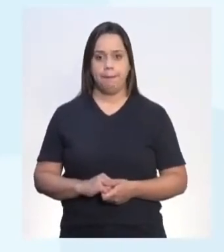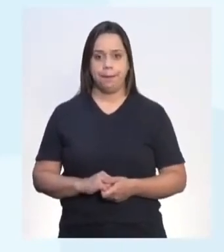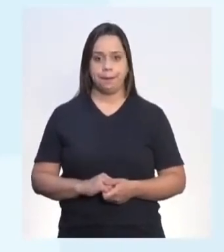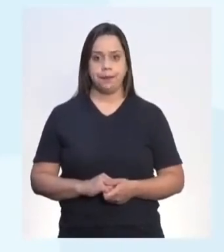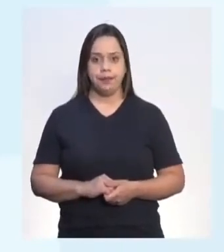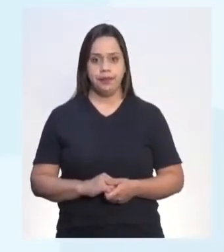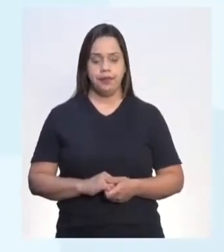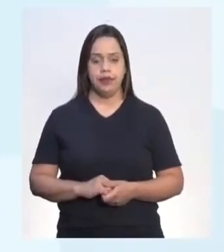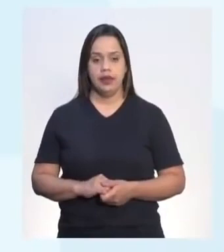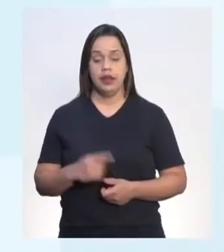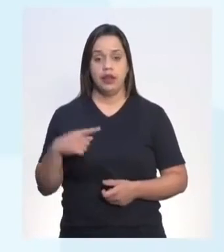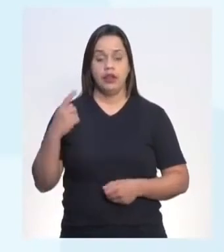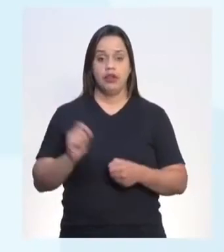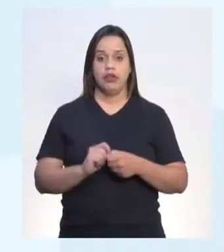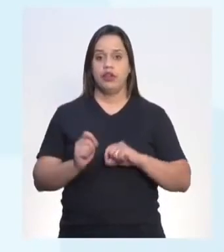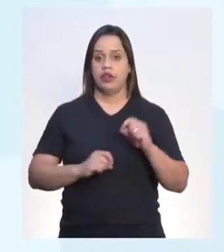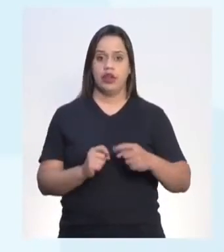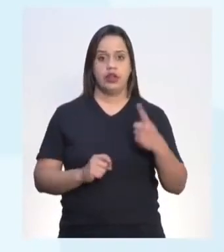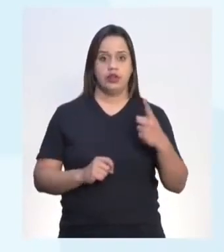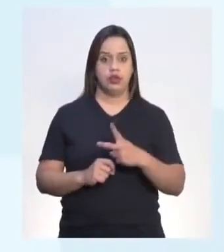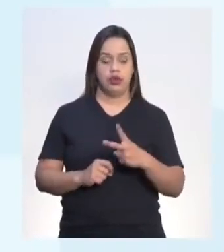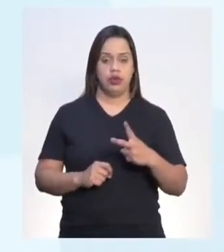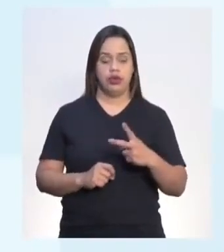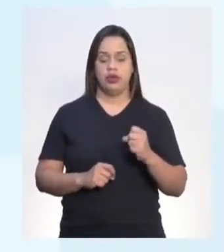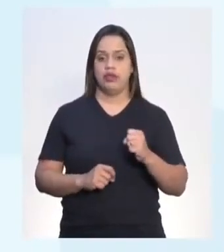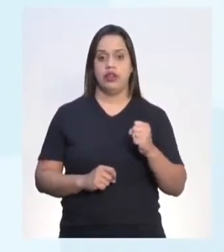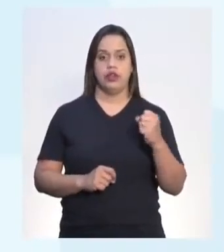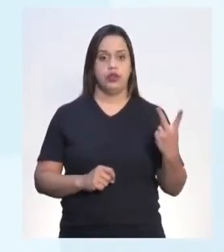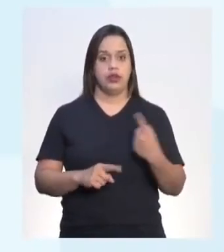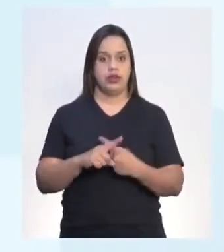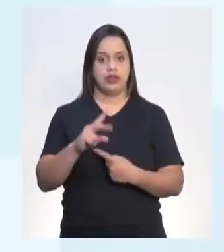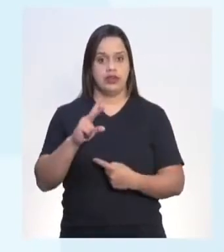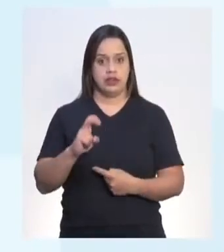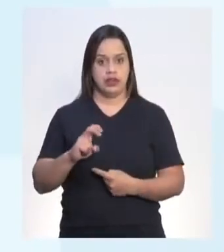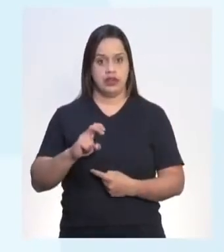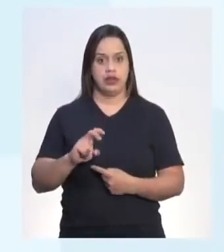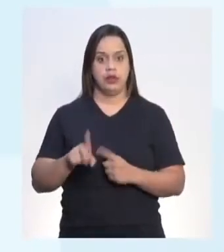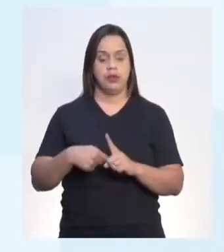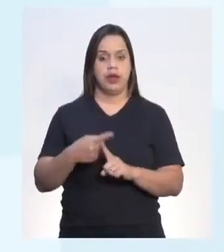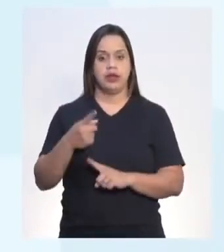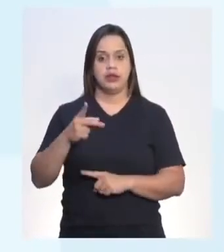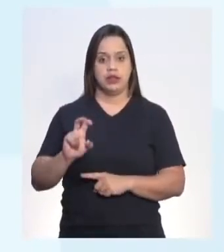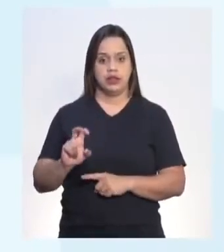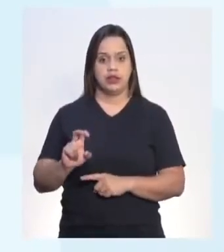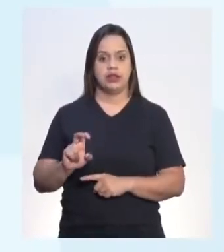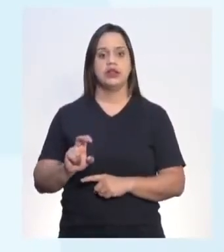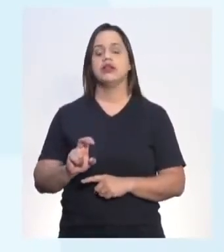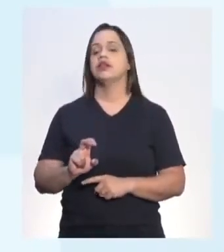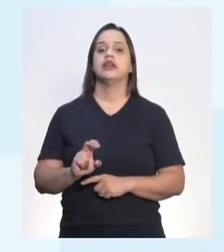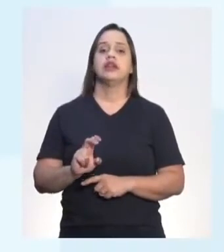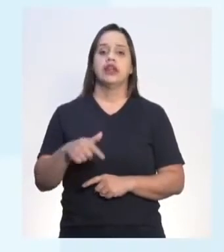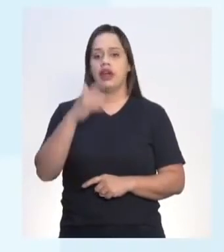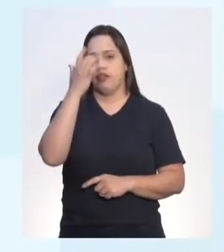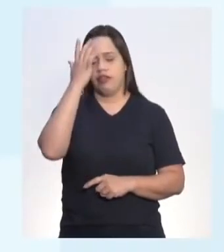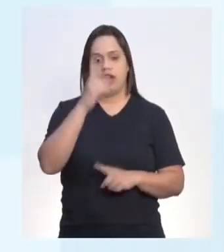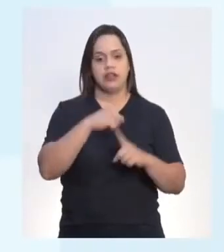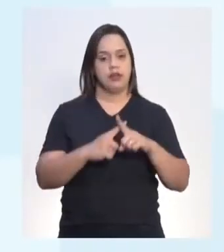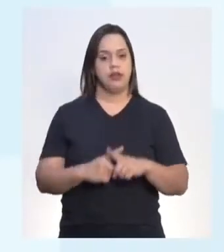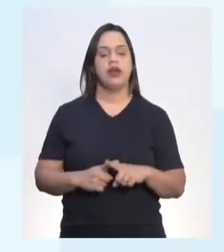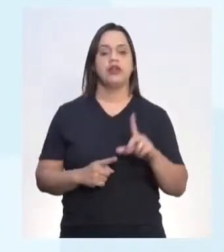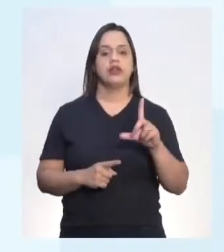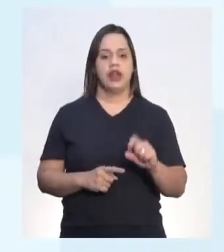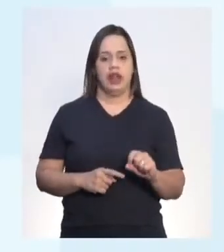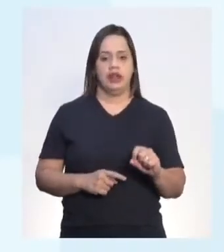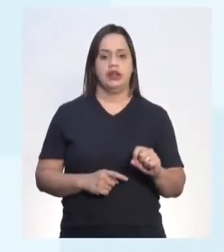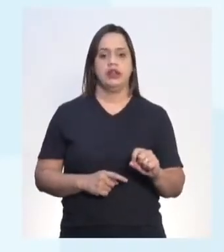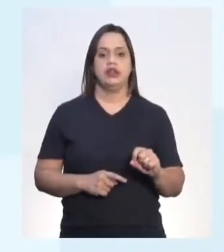fazer 2 vezes 5 mais 15. 2 vezes 5, tabuada muito fácil,